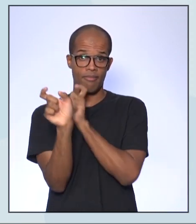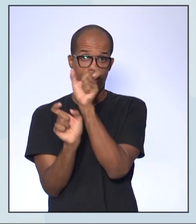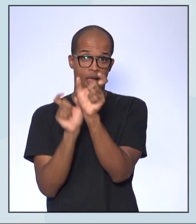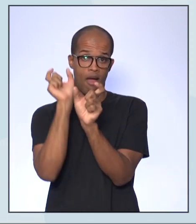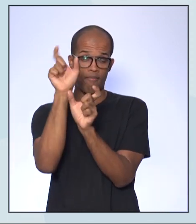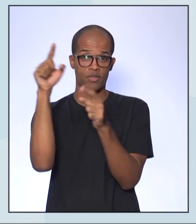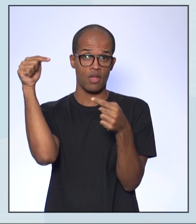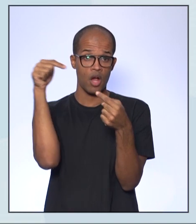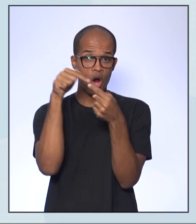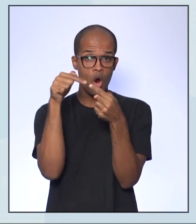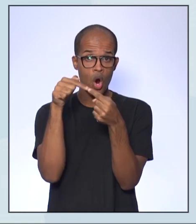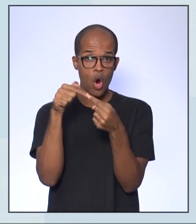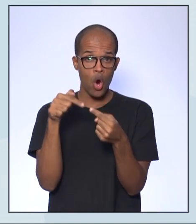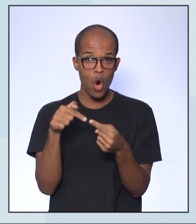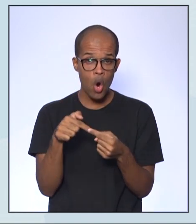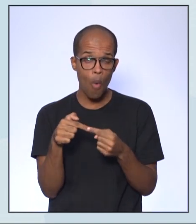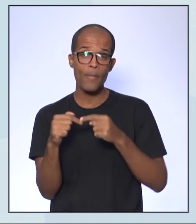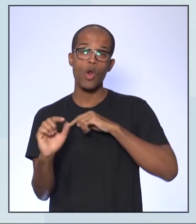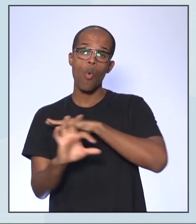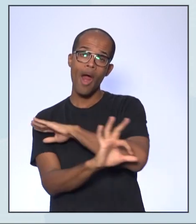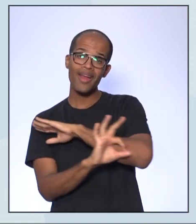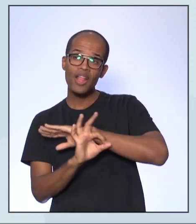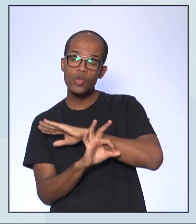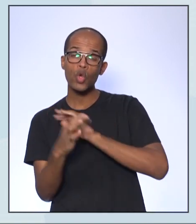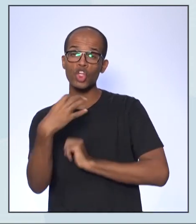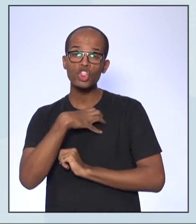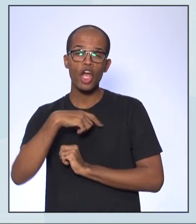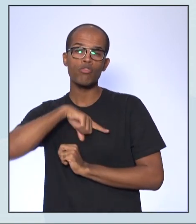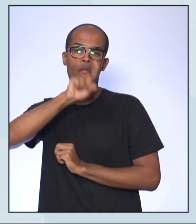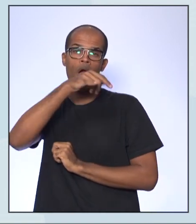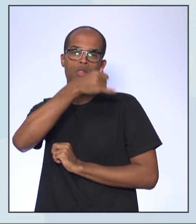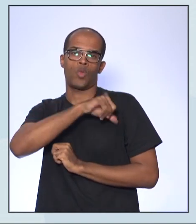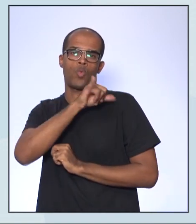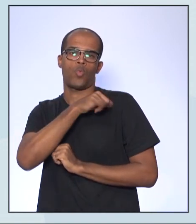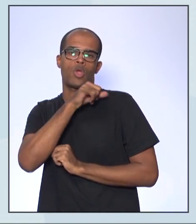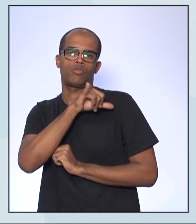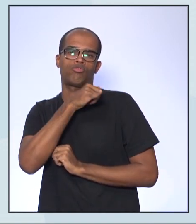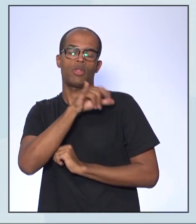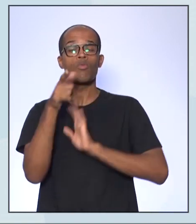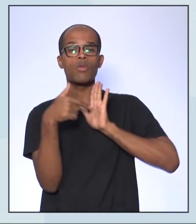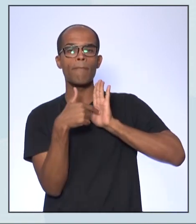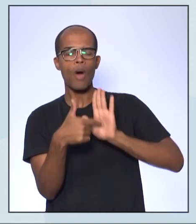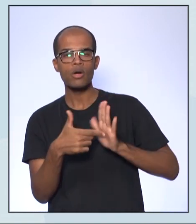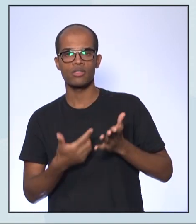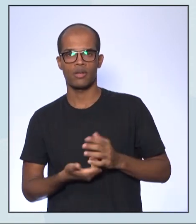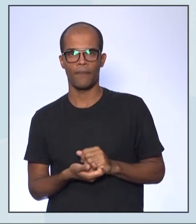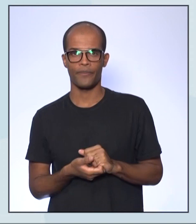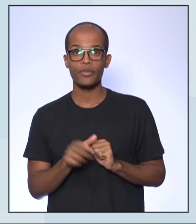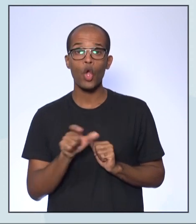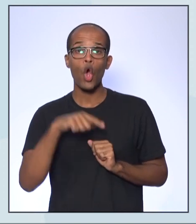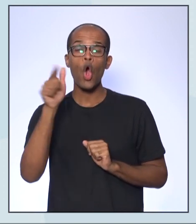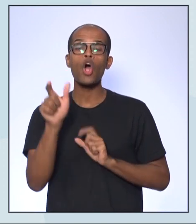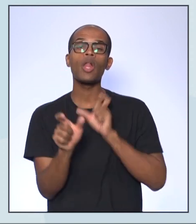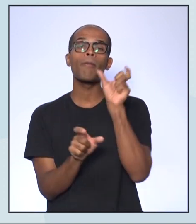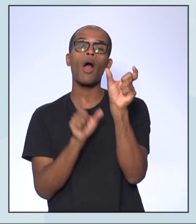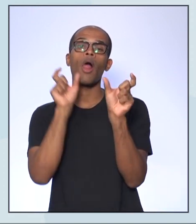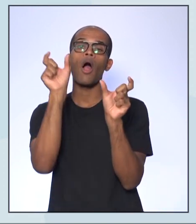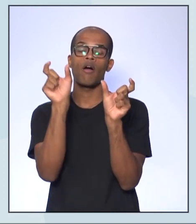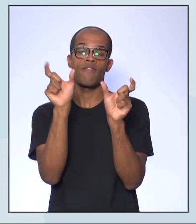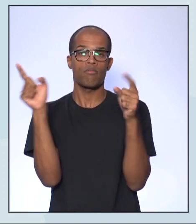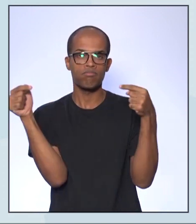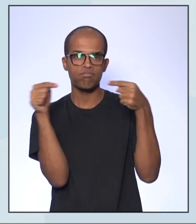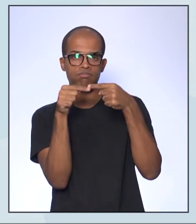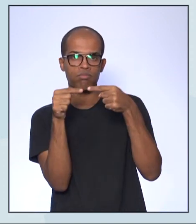com a arquitetura, né, do Rio de Janeiro, que refletem a estrutura da cidade. Outras palavras que ele utiliza, né,